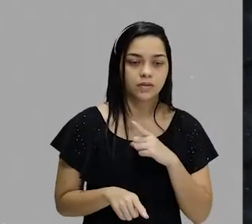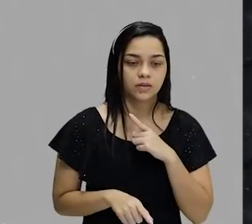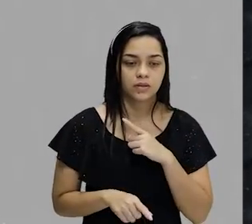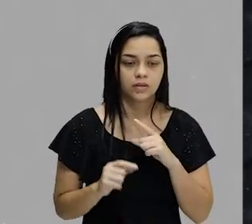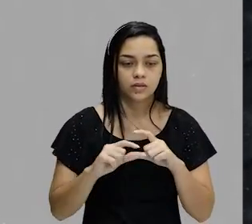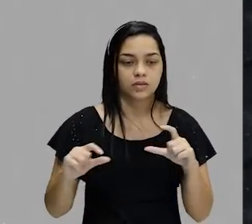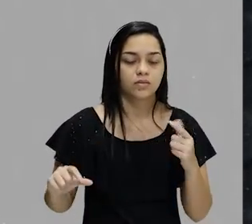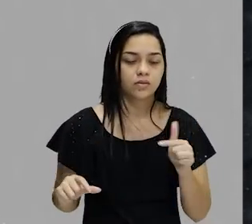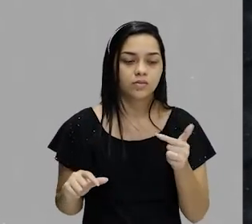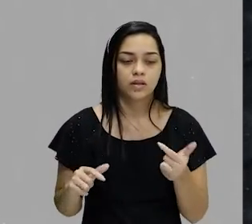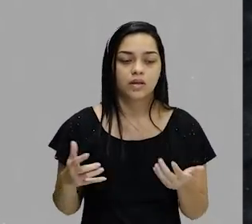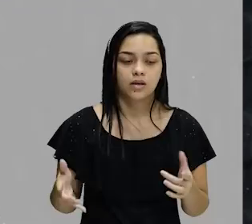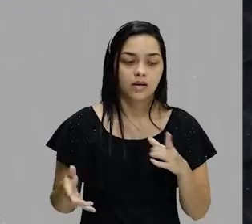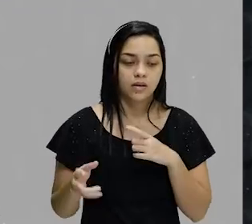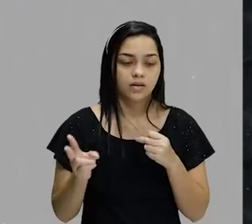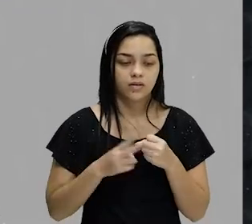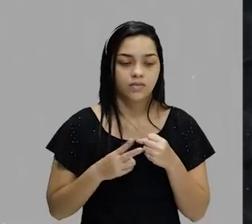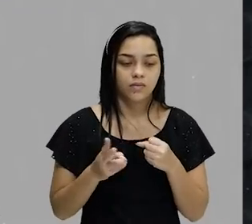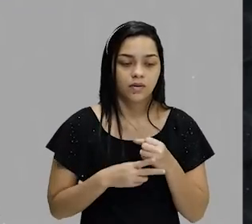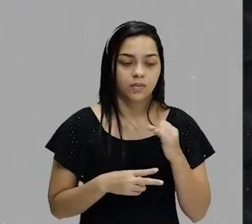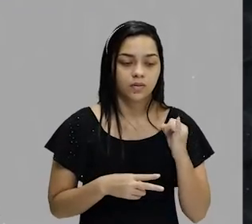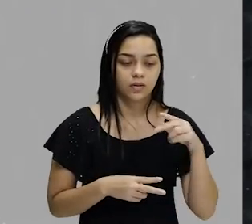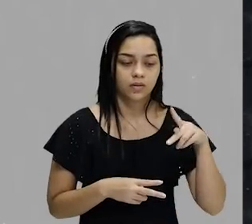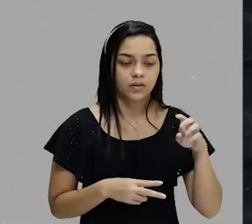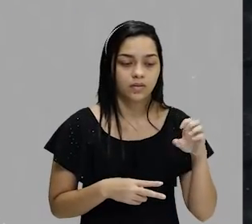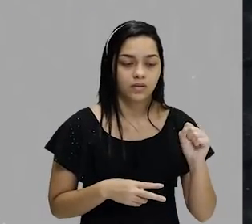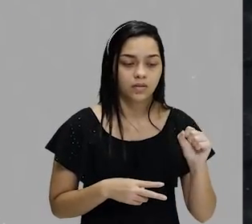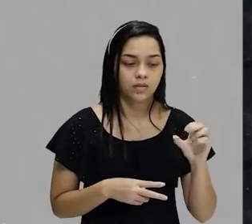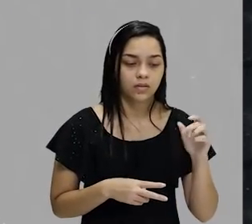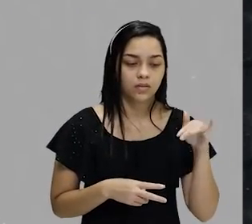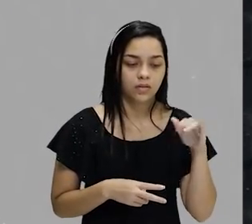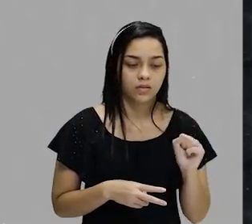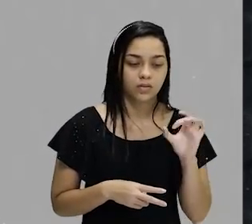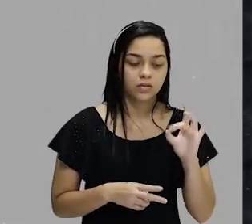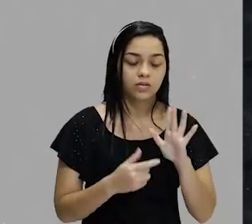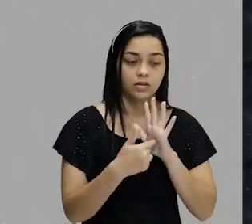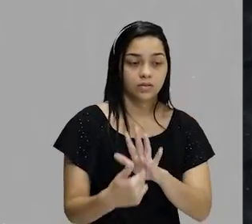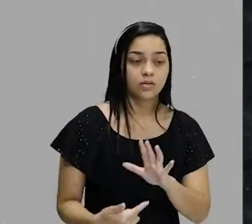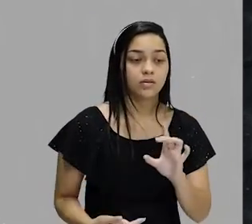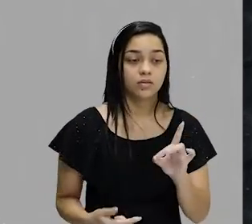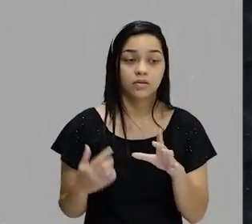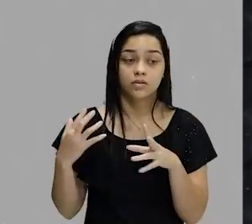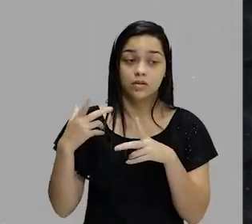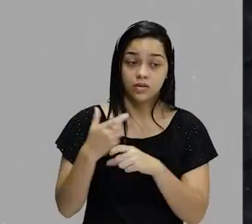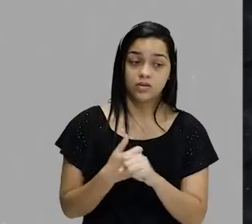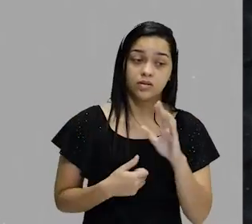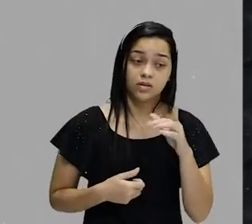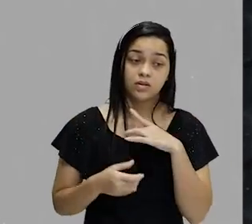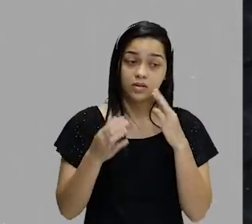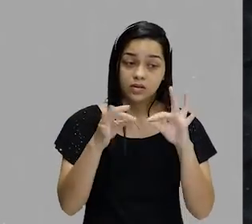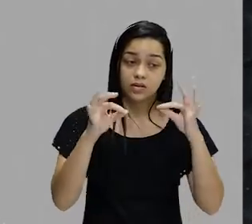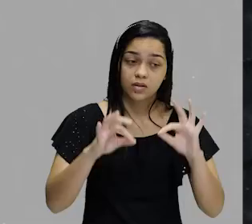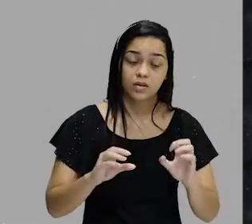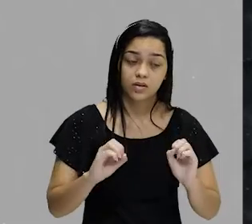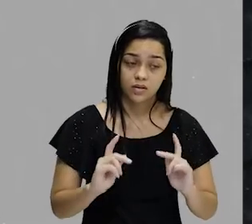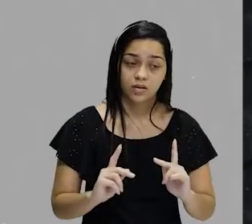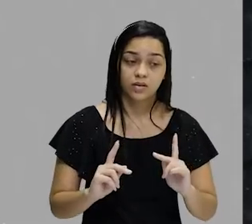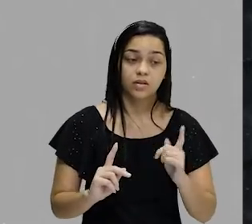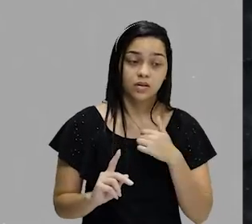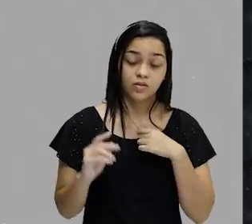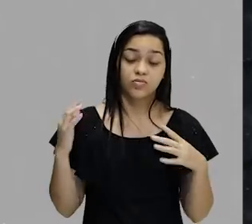sujeito quando eu tenho verbos impessoais. São aqueles verbos que só se apresentam. Estou fazendo a revisão aqui de análise sintática para vocês, tá bom? Eu